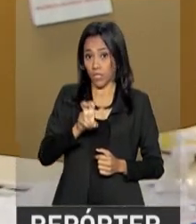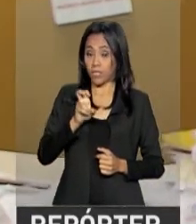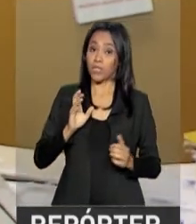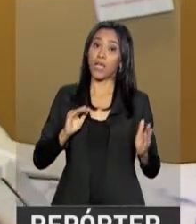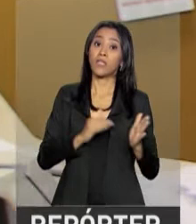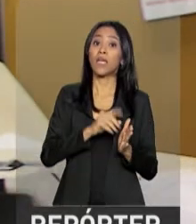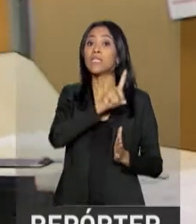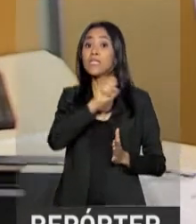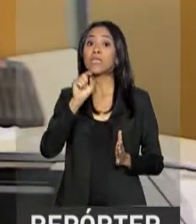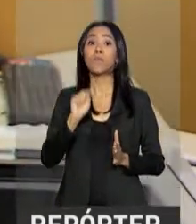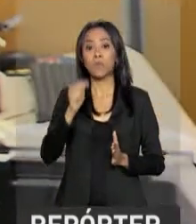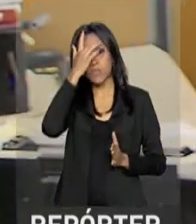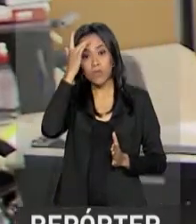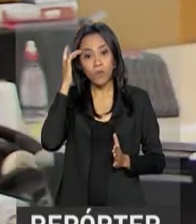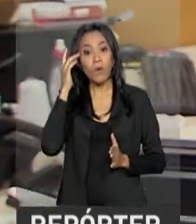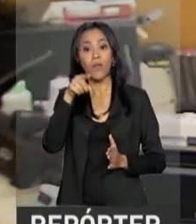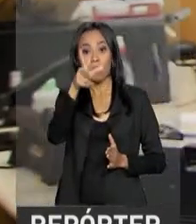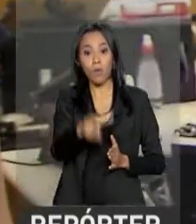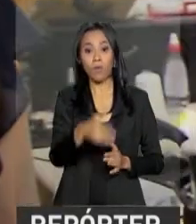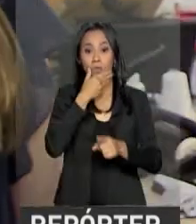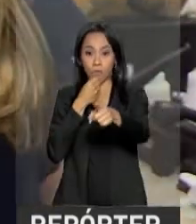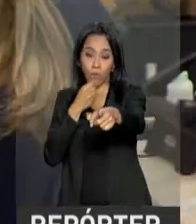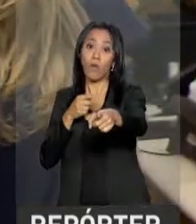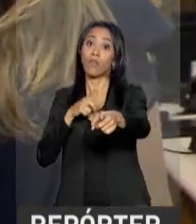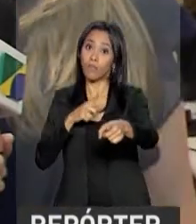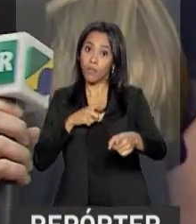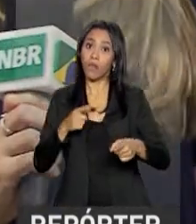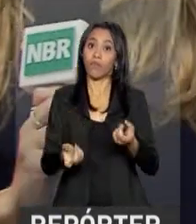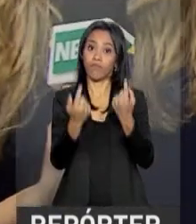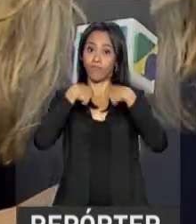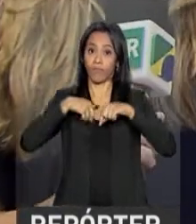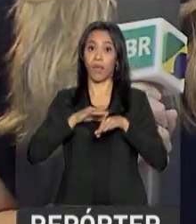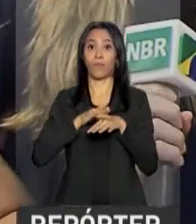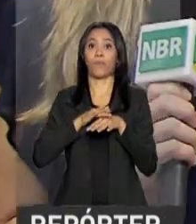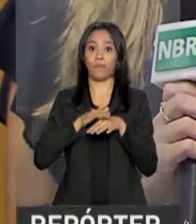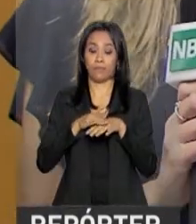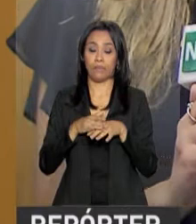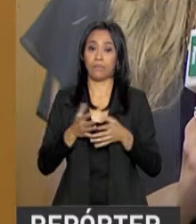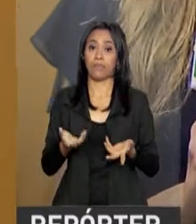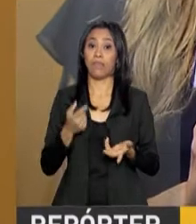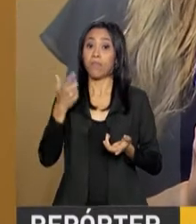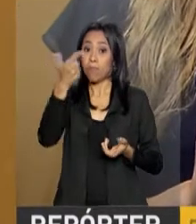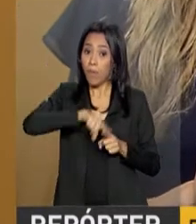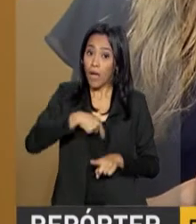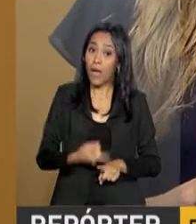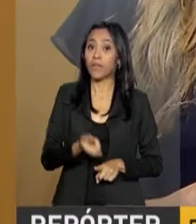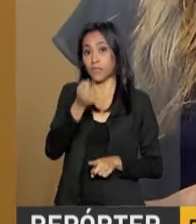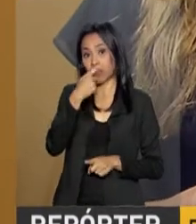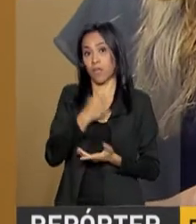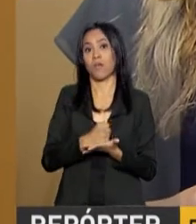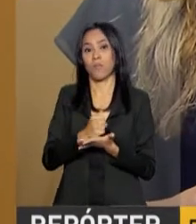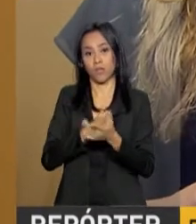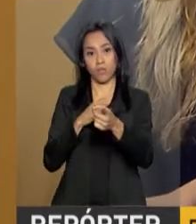assim como paulo roberto conviviam com esclerose múltipla no brasil e adoro eles têm mais um medicamento para ajudar no controle